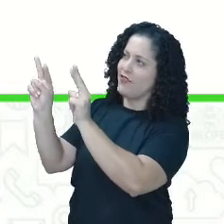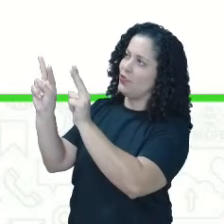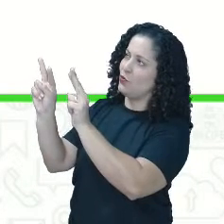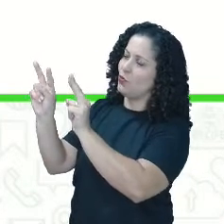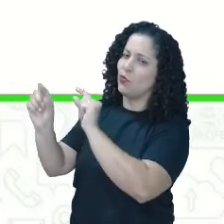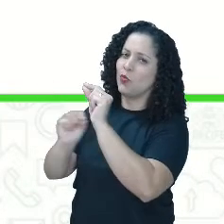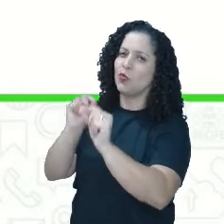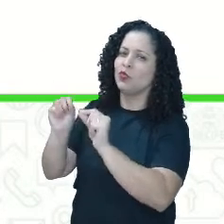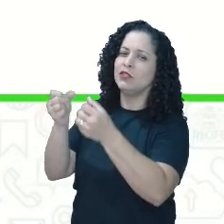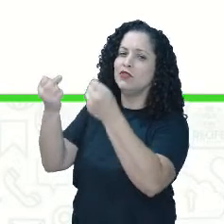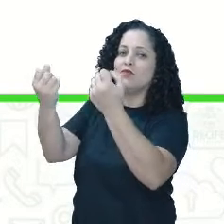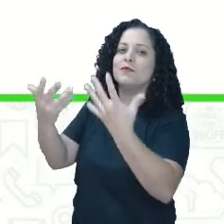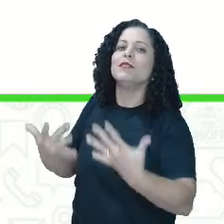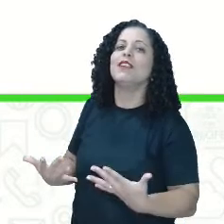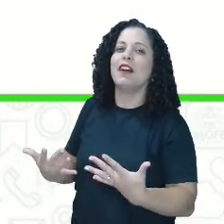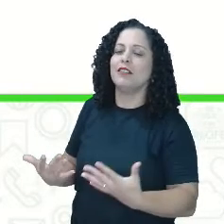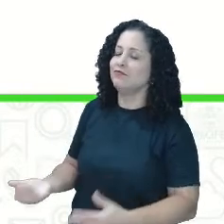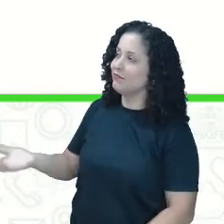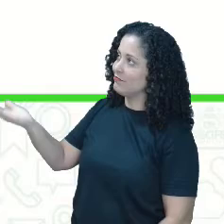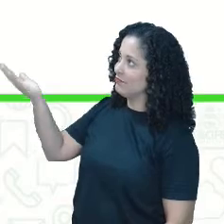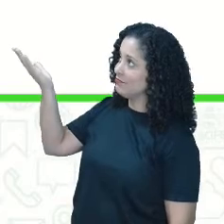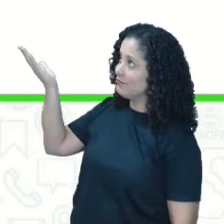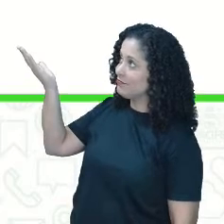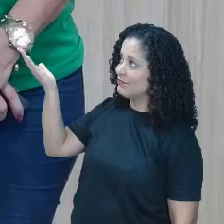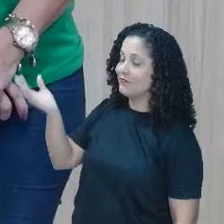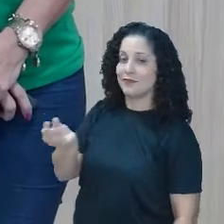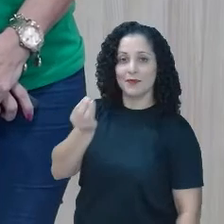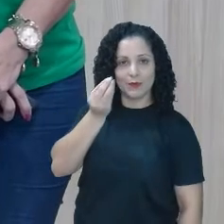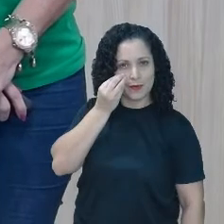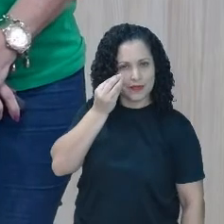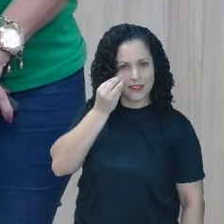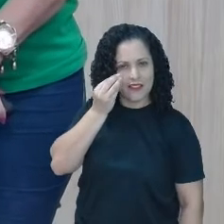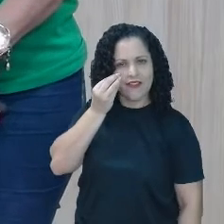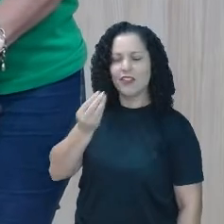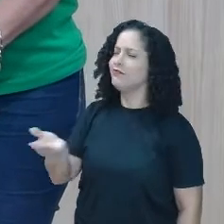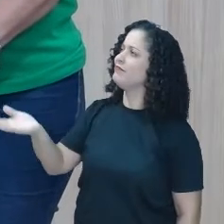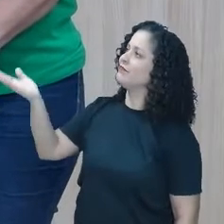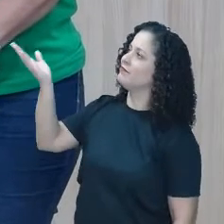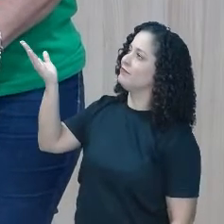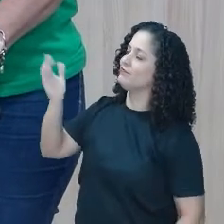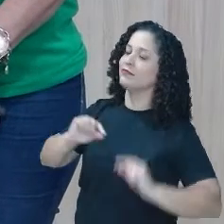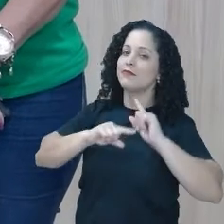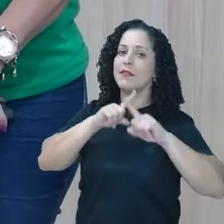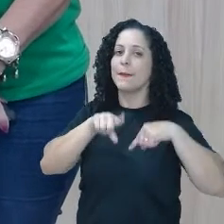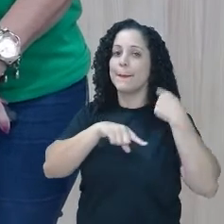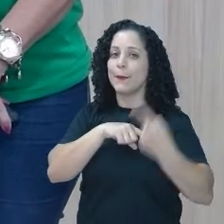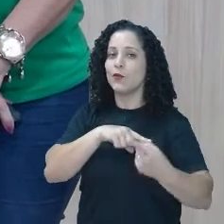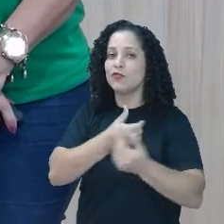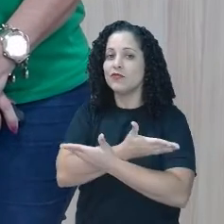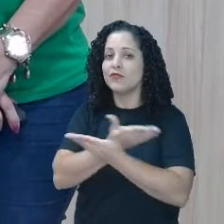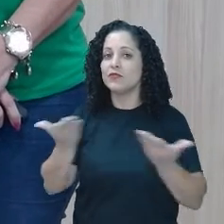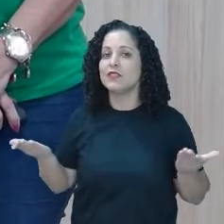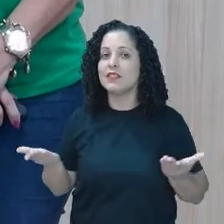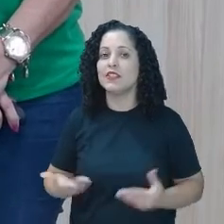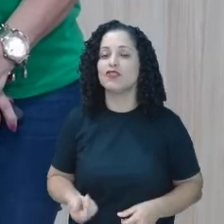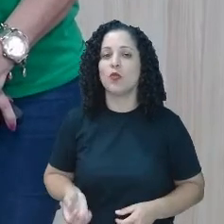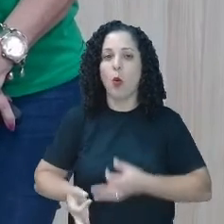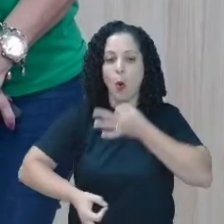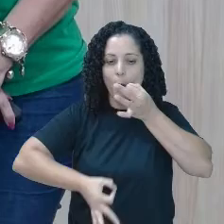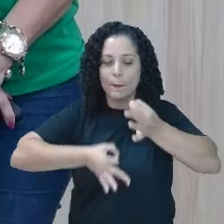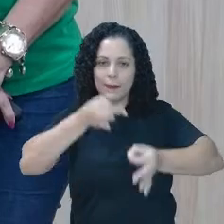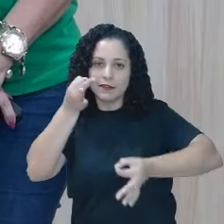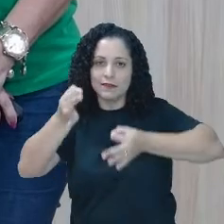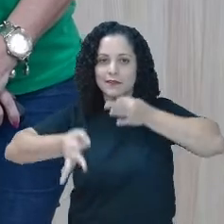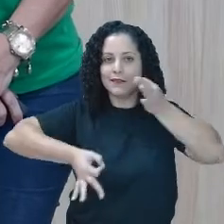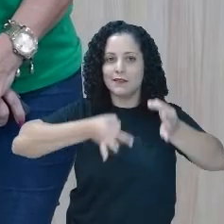dessa leitura de imagem? Né? Vocês observam e depois vocês vão comentar